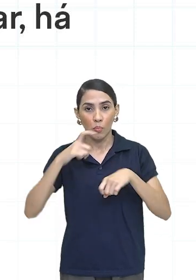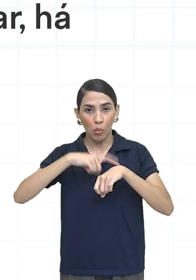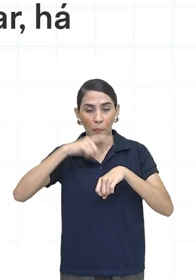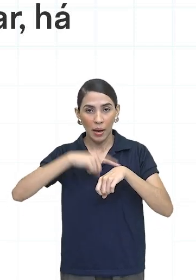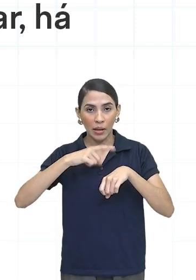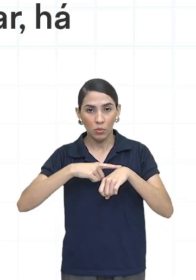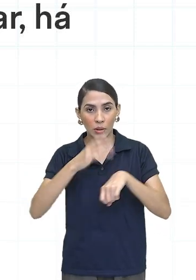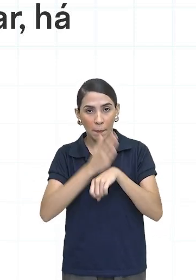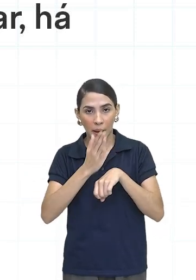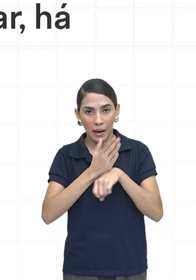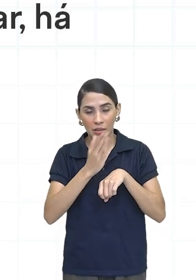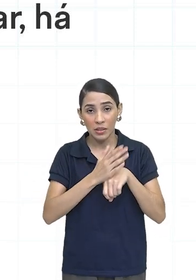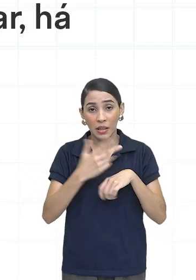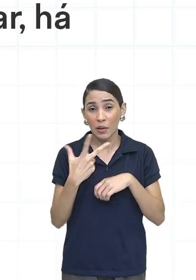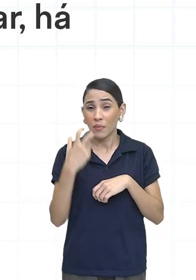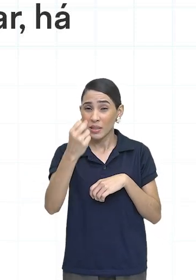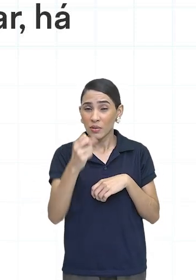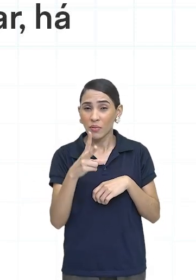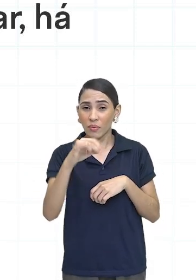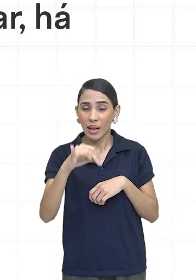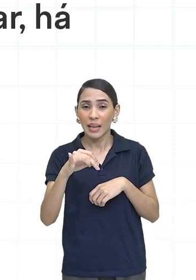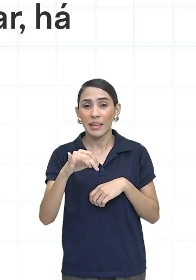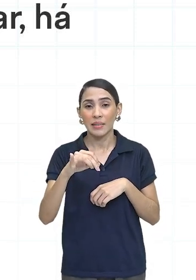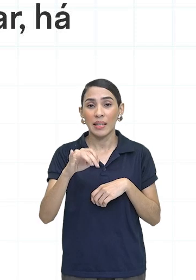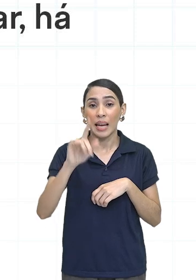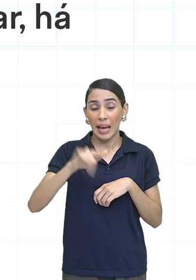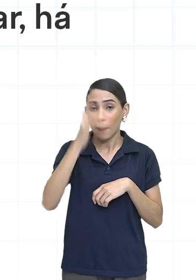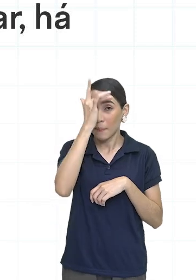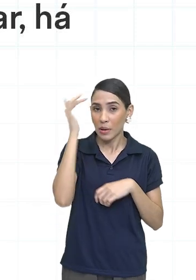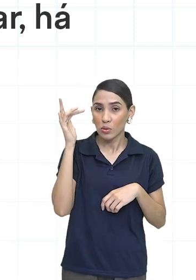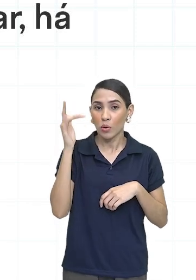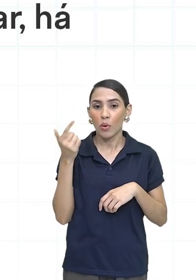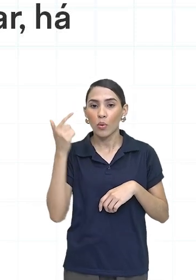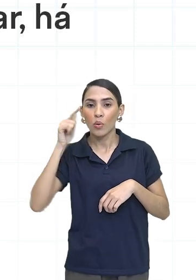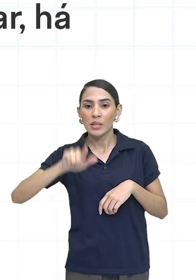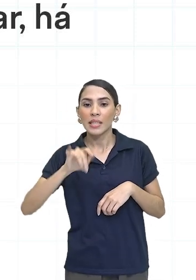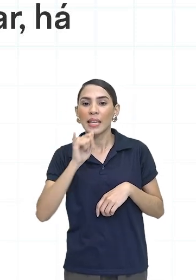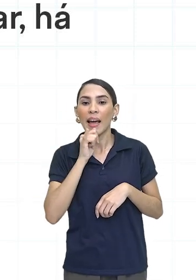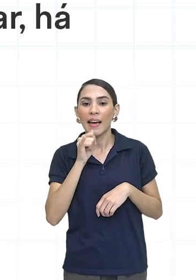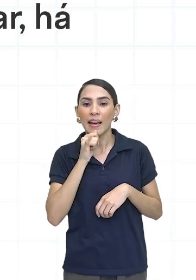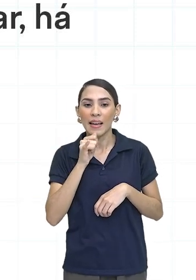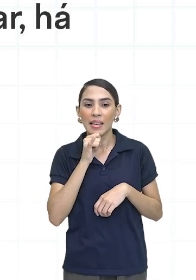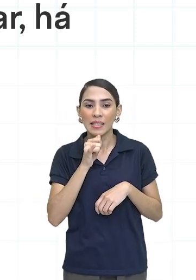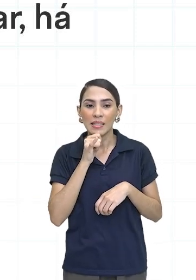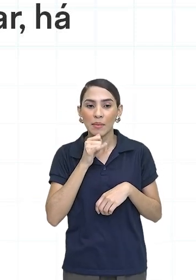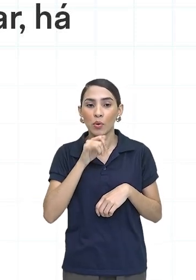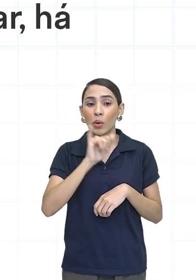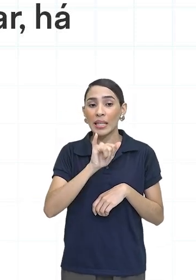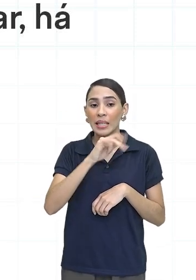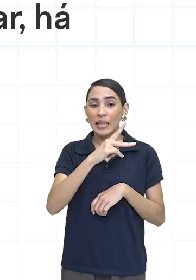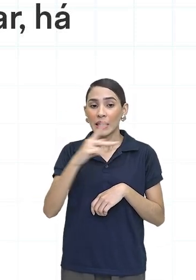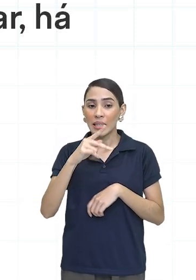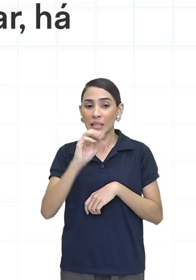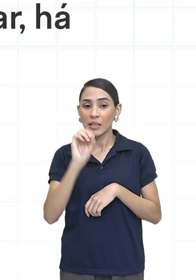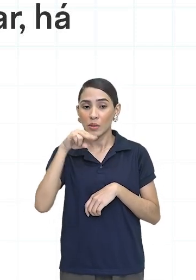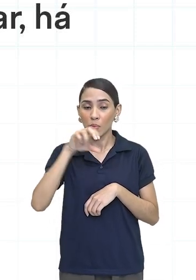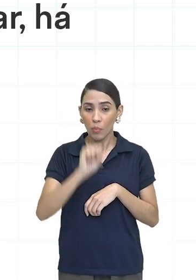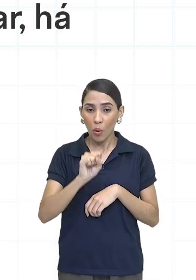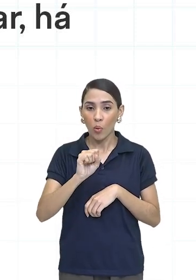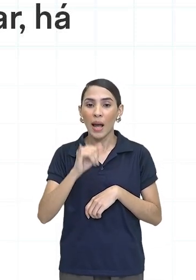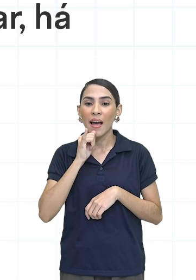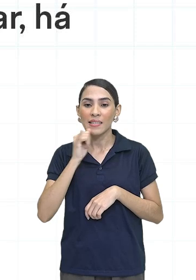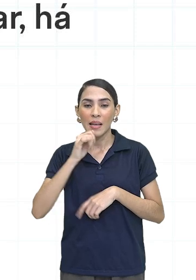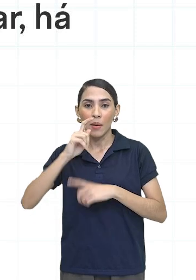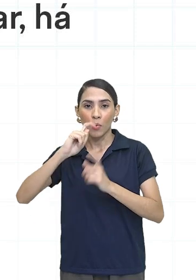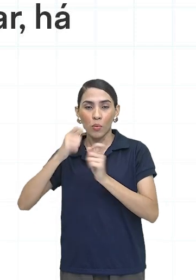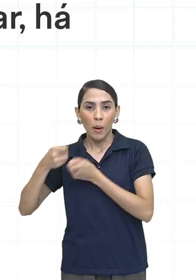o vencedor vai ser aquele que aplicar primeiro 2 ippons, ou seja, o golpe considerado